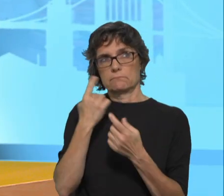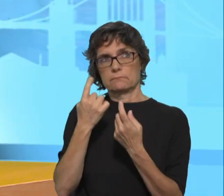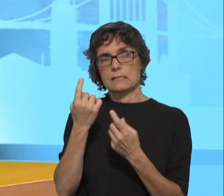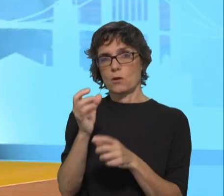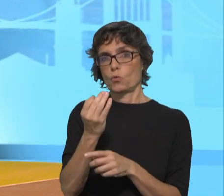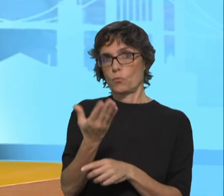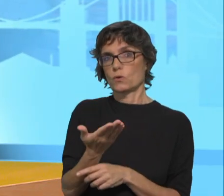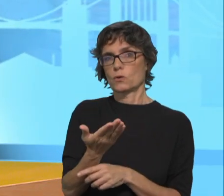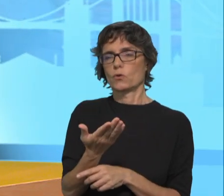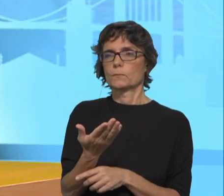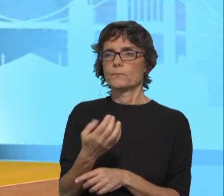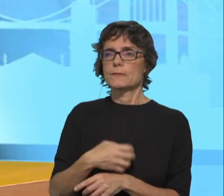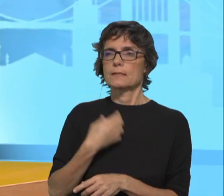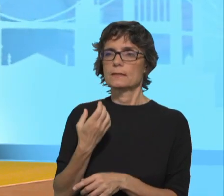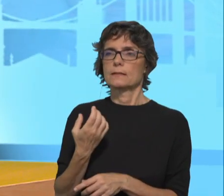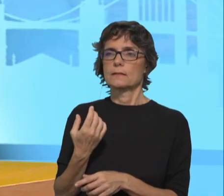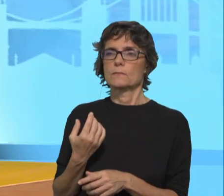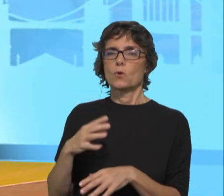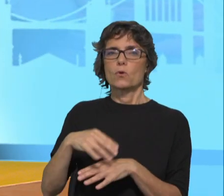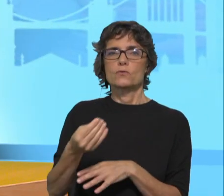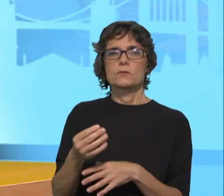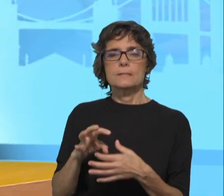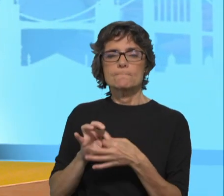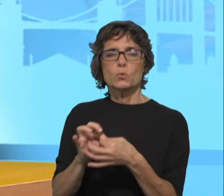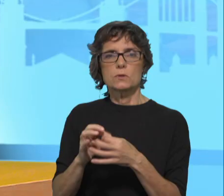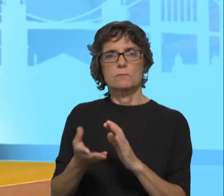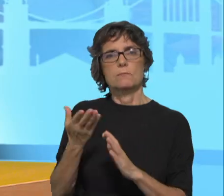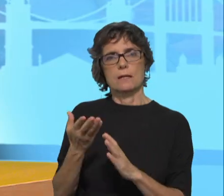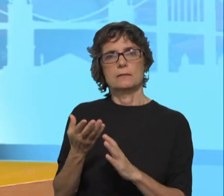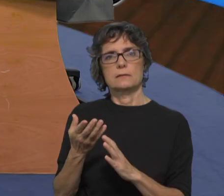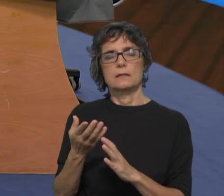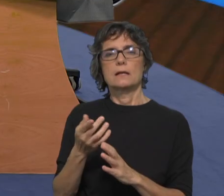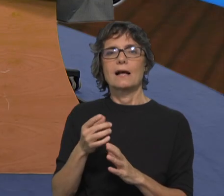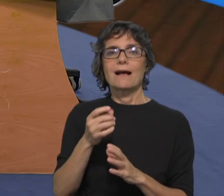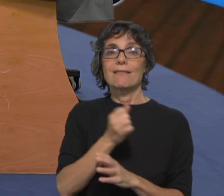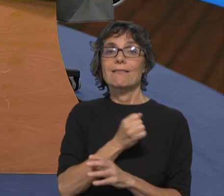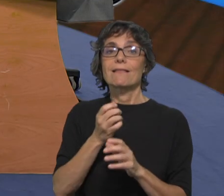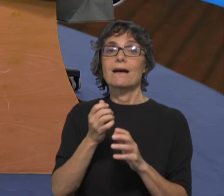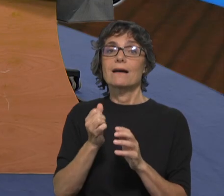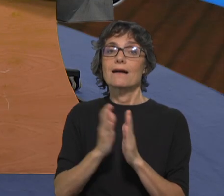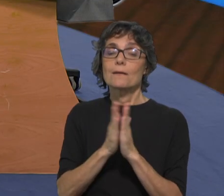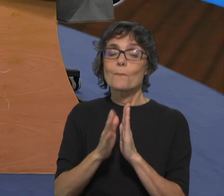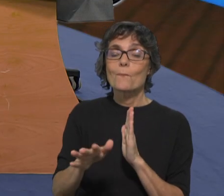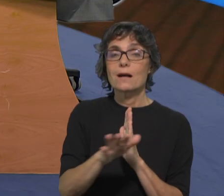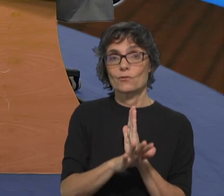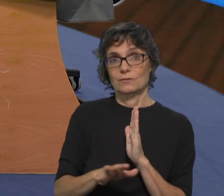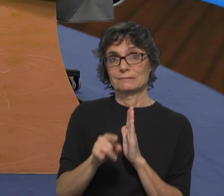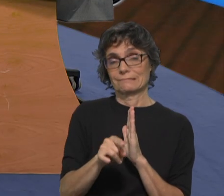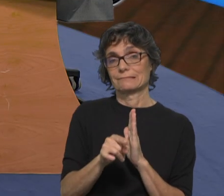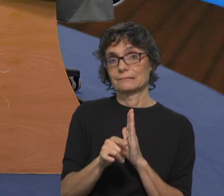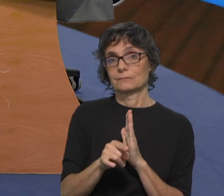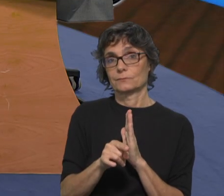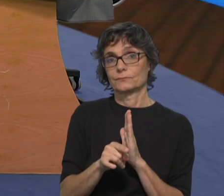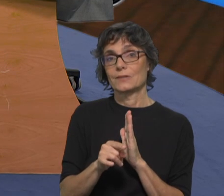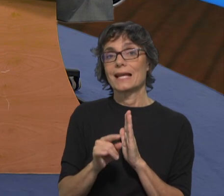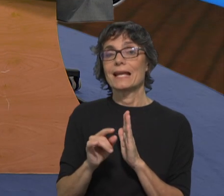foi uma união maior a nível paroquial e a nível vicarial. Acho que isso está a acontecer.